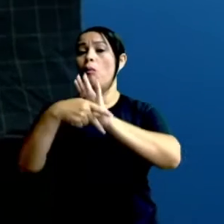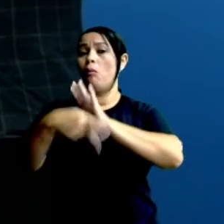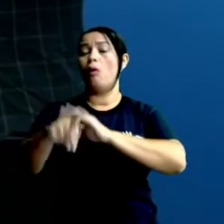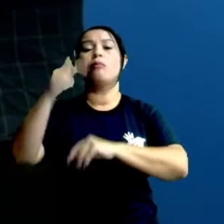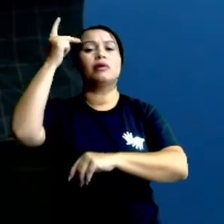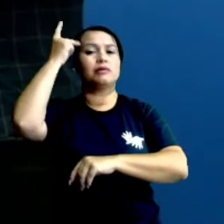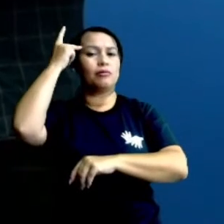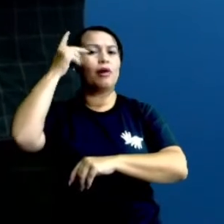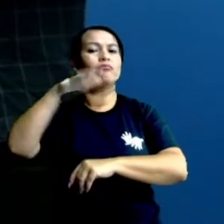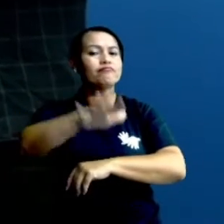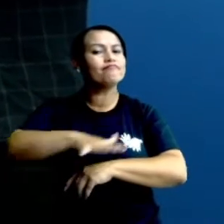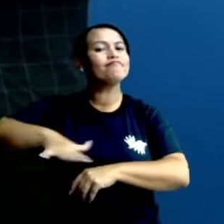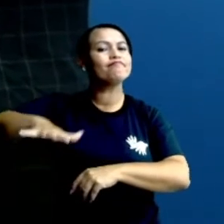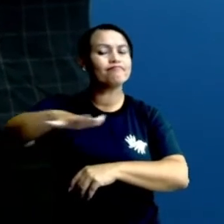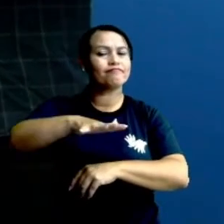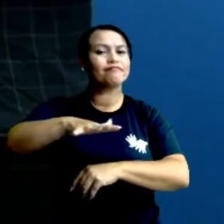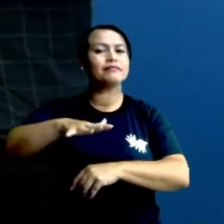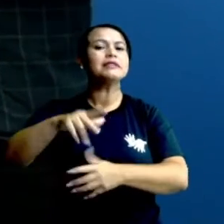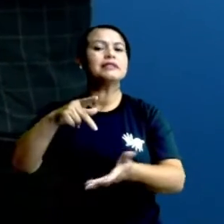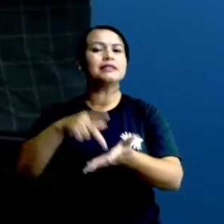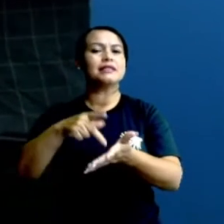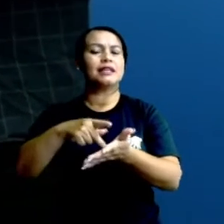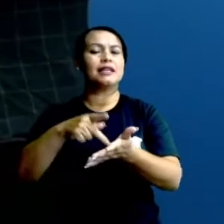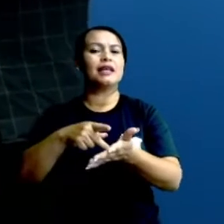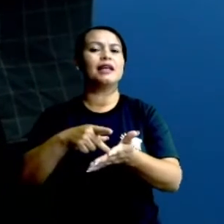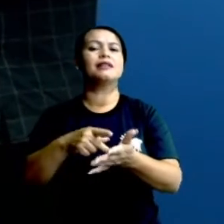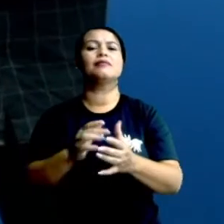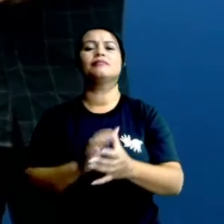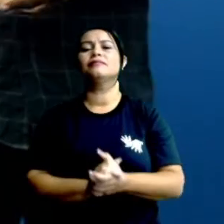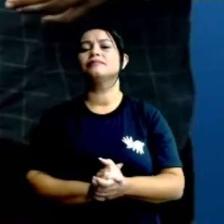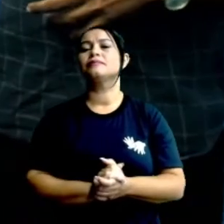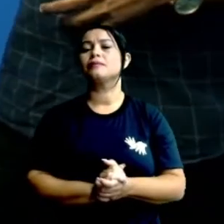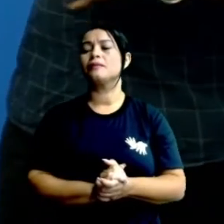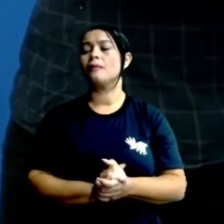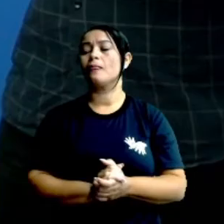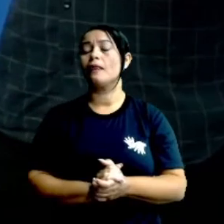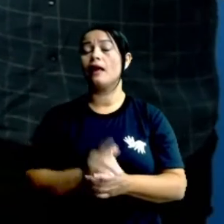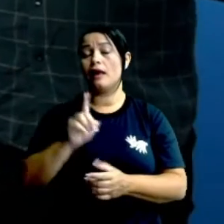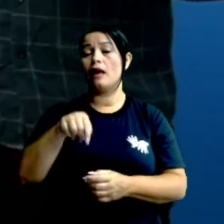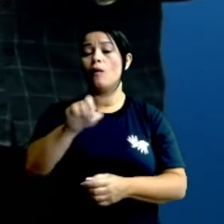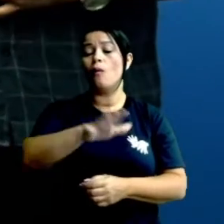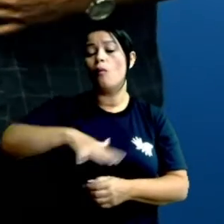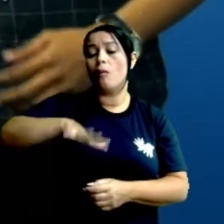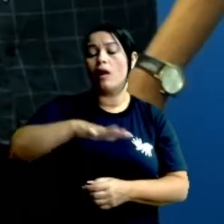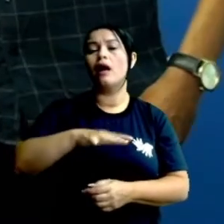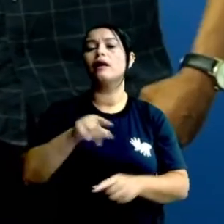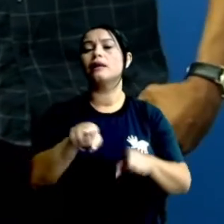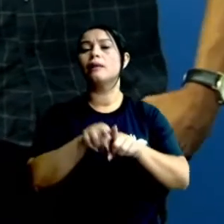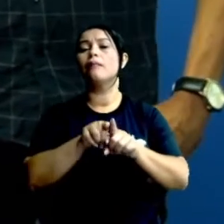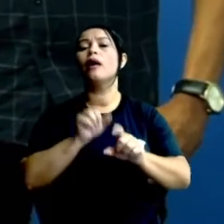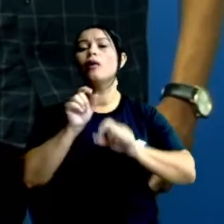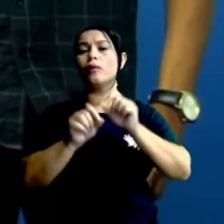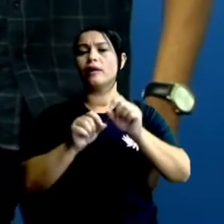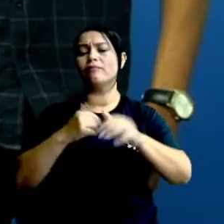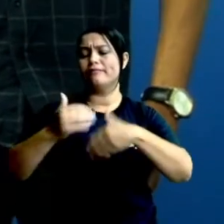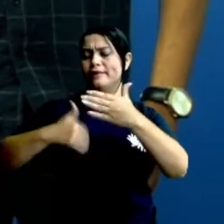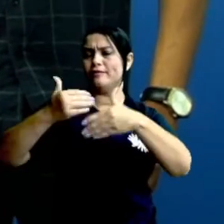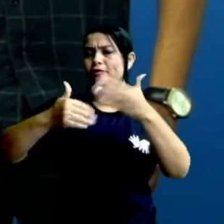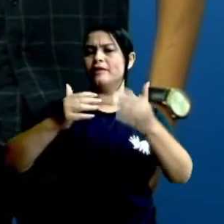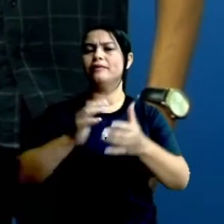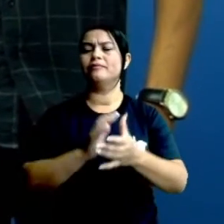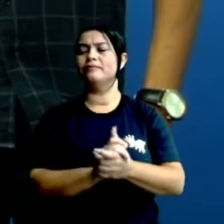automobilística e metalúrgica, né, foi decorrente nessa área, tá bom? E é uma área, por conseguinte, aí também bastante